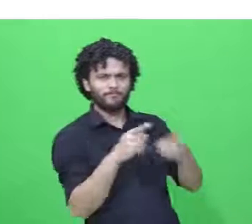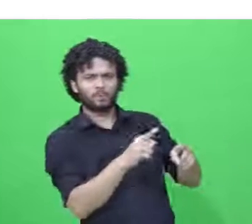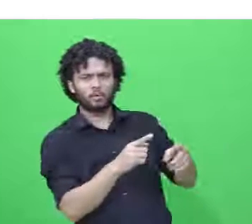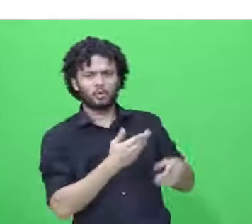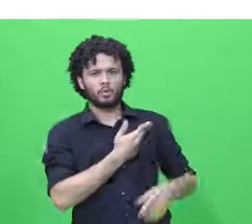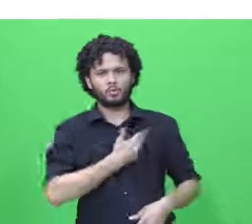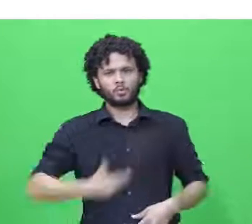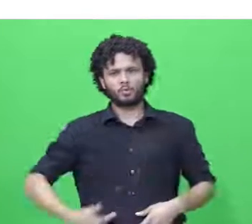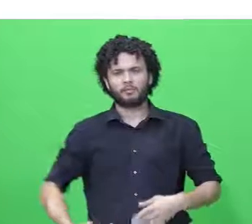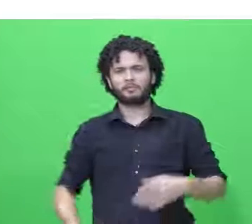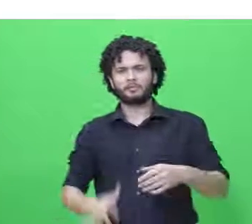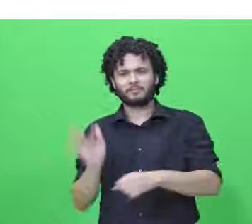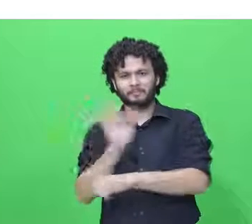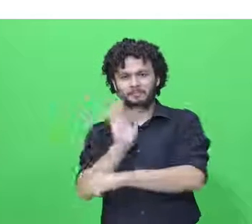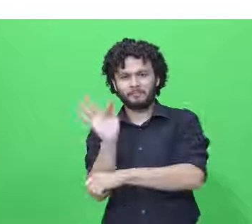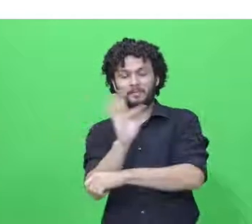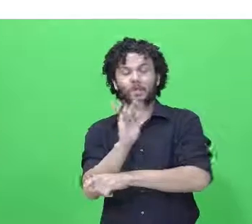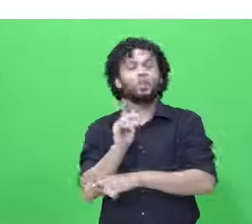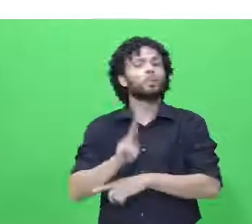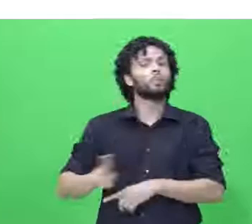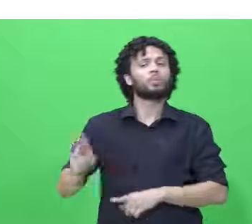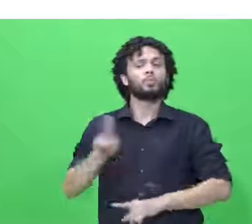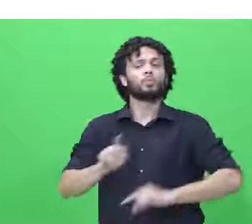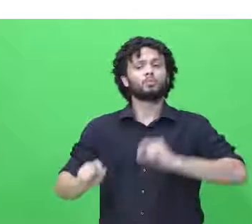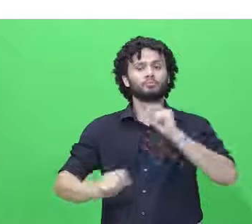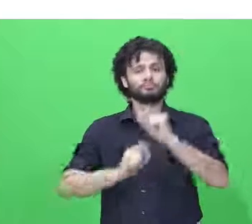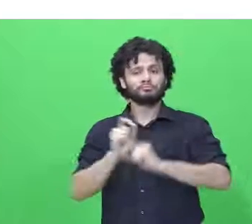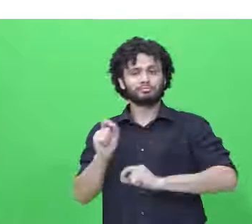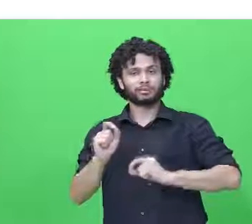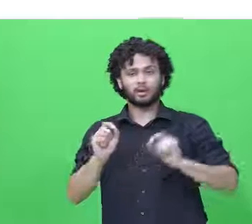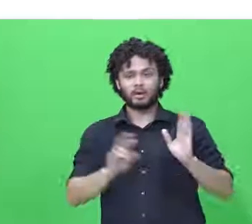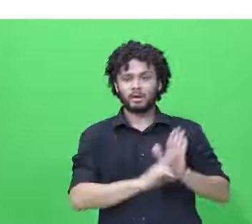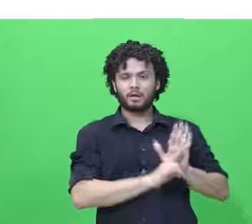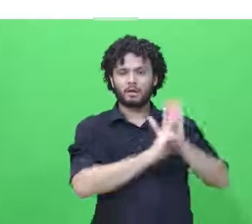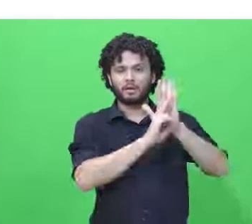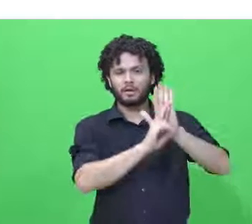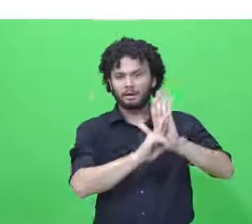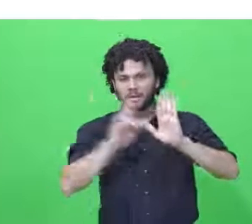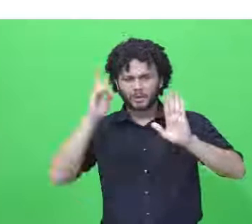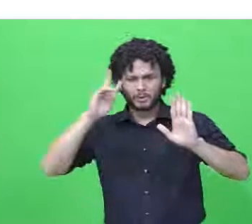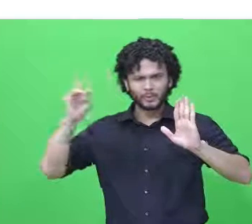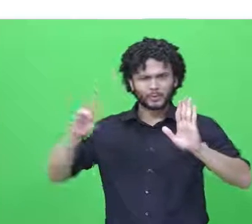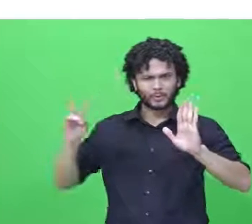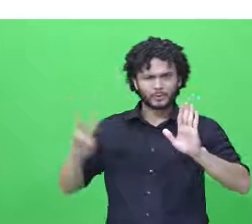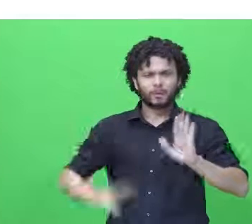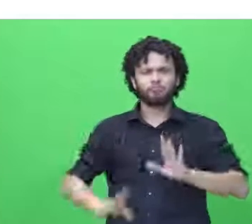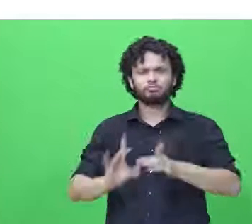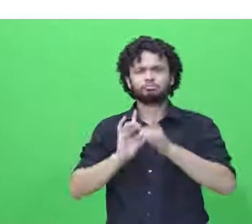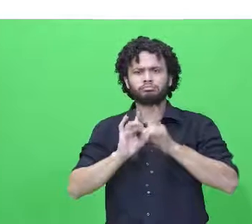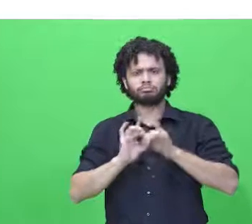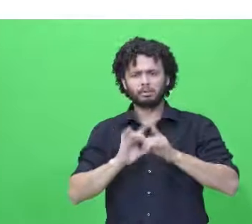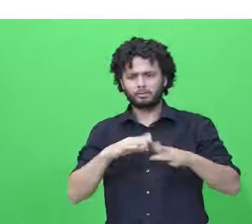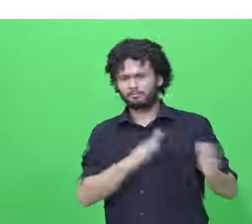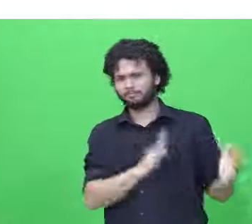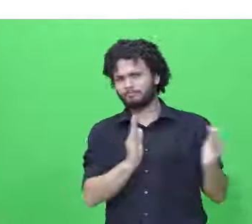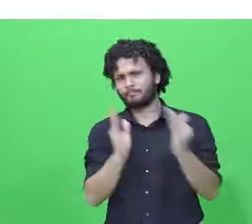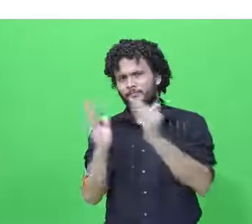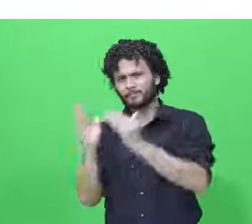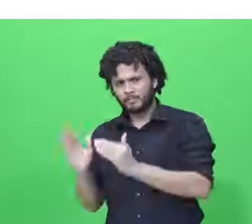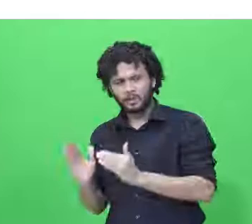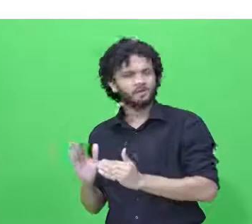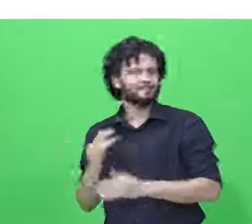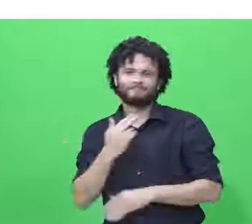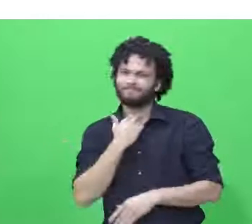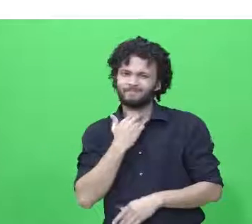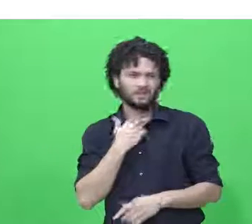Essa mobilização utilizou-se de uma referência histórica associando o processo revolucionário. Não pode ser letra